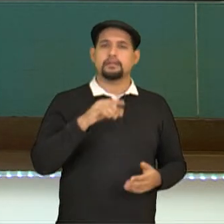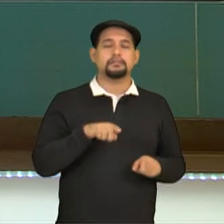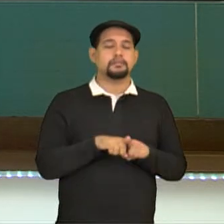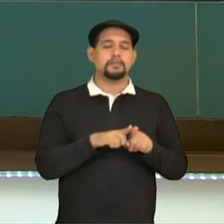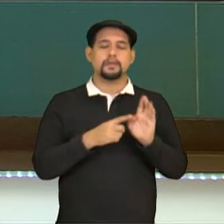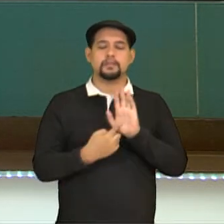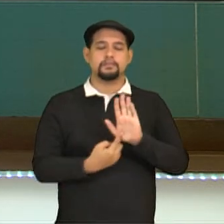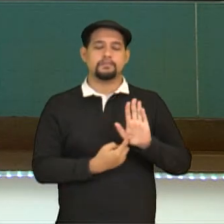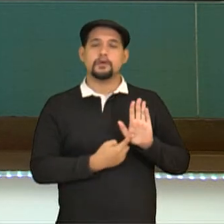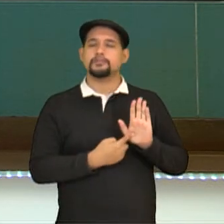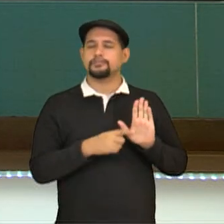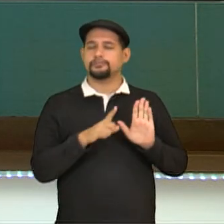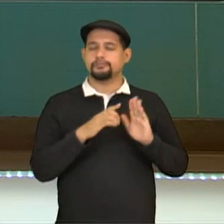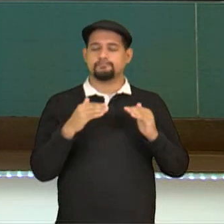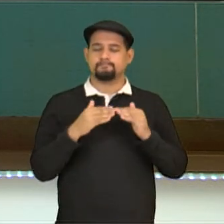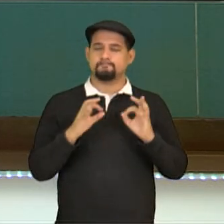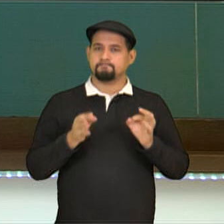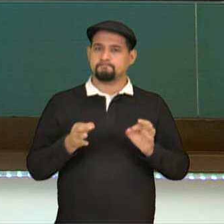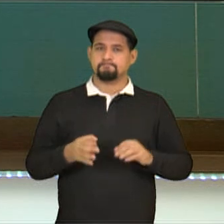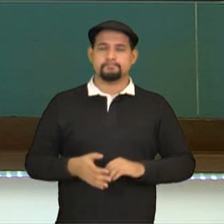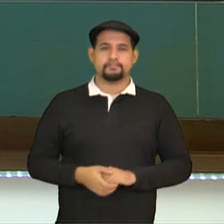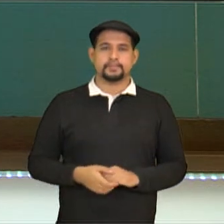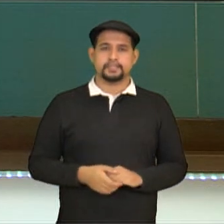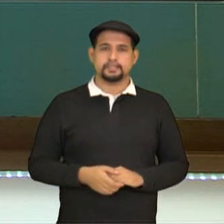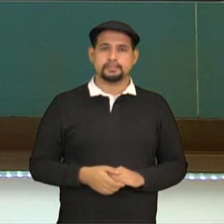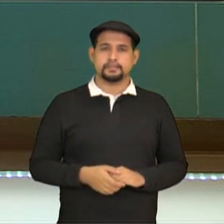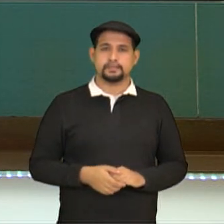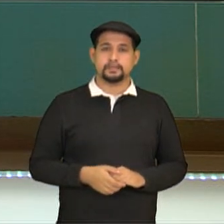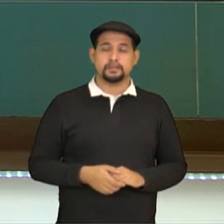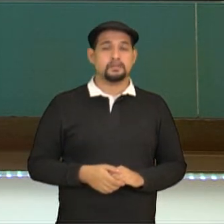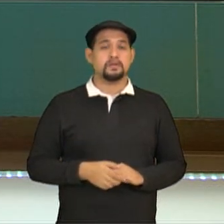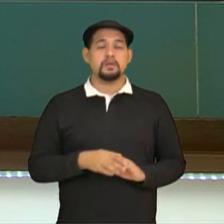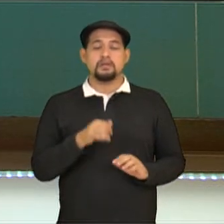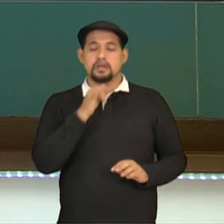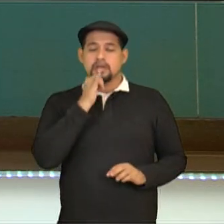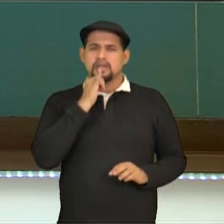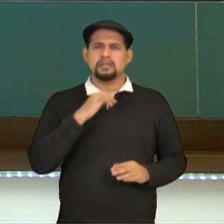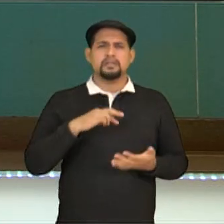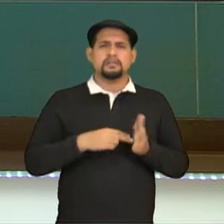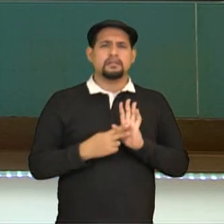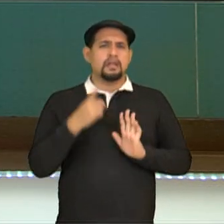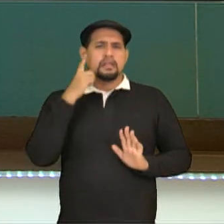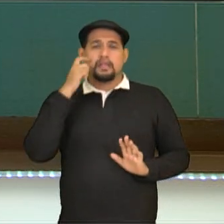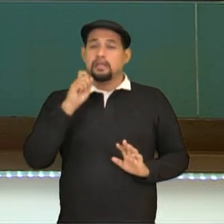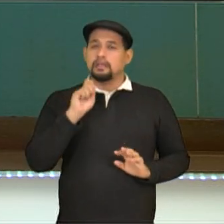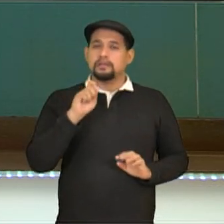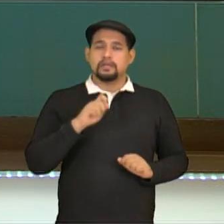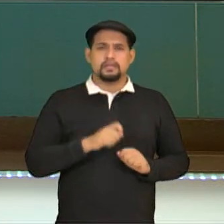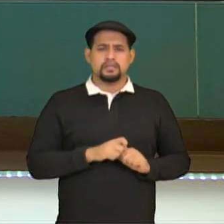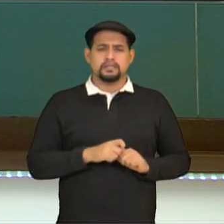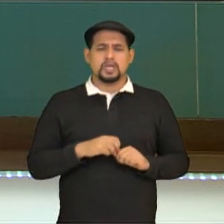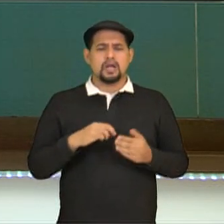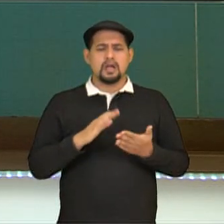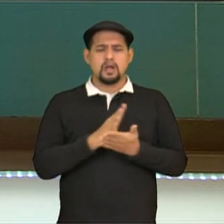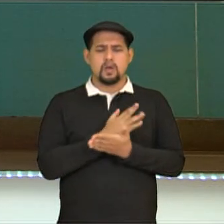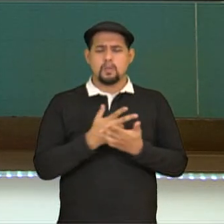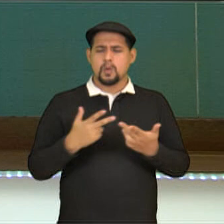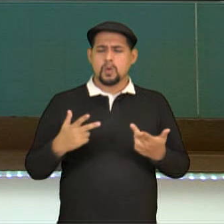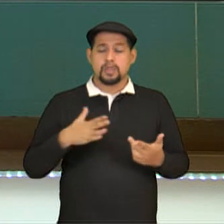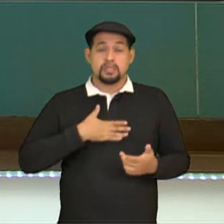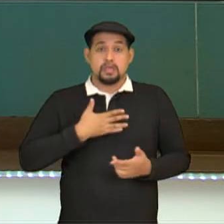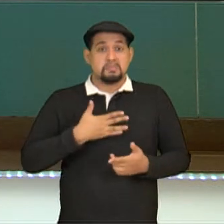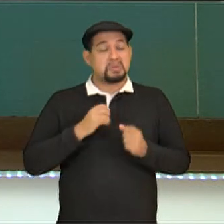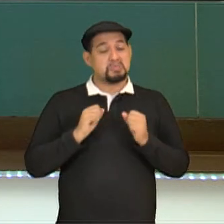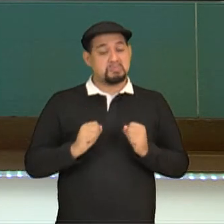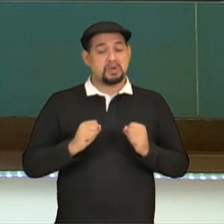eles já se concretizaram. O pretérito imperfeito, ele dá essa ideia de imperfeição, alguma coisa de repente pode